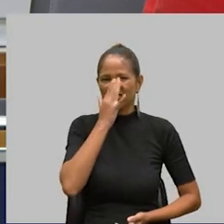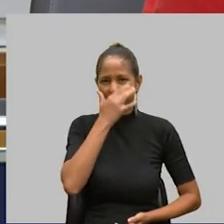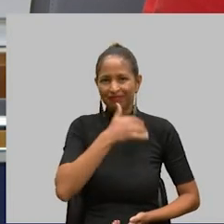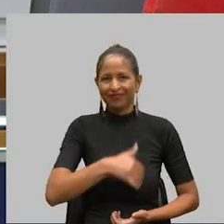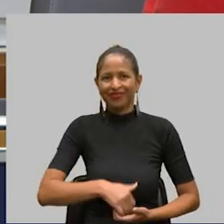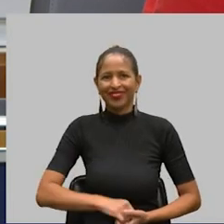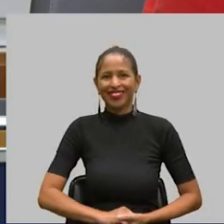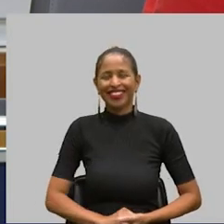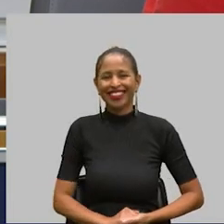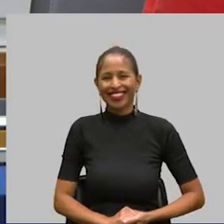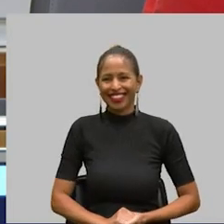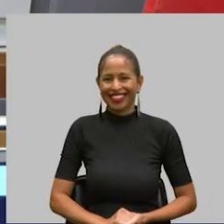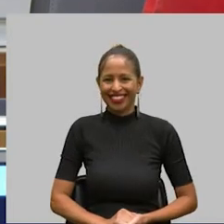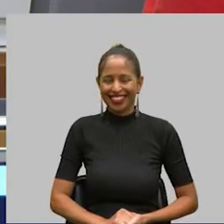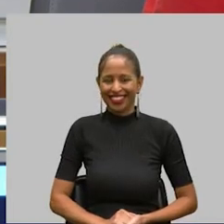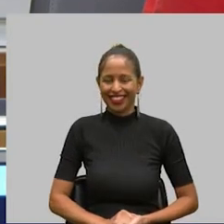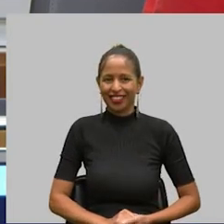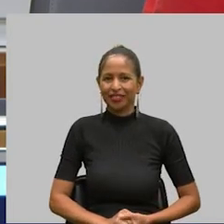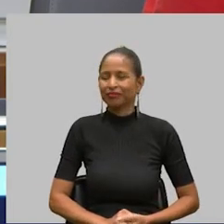né